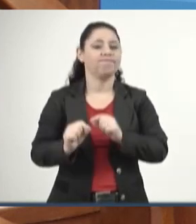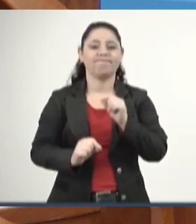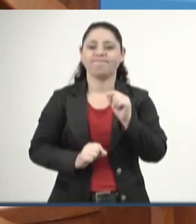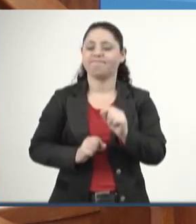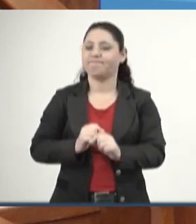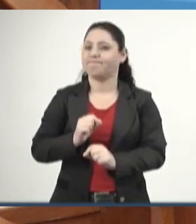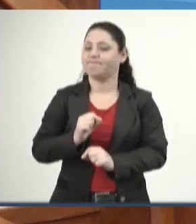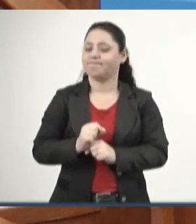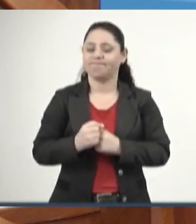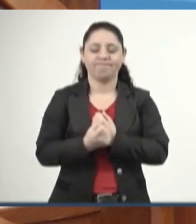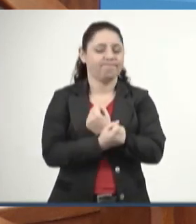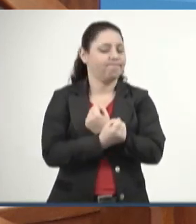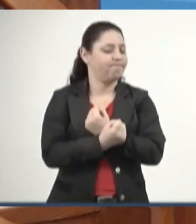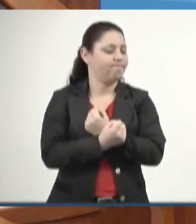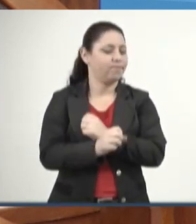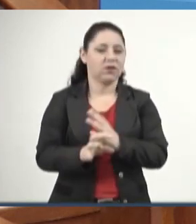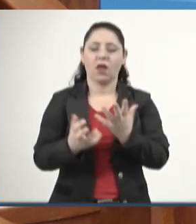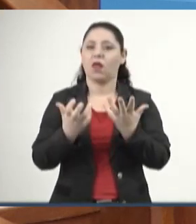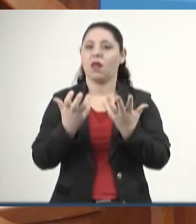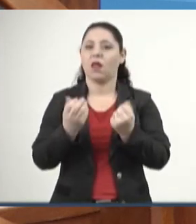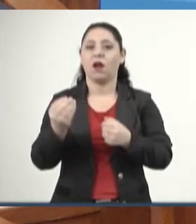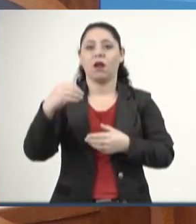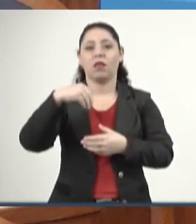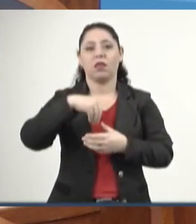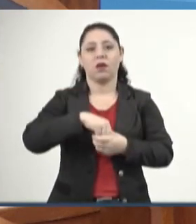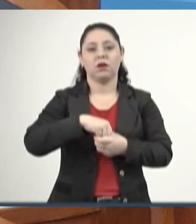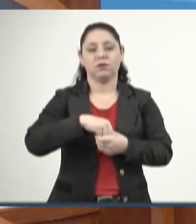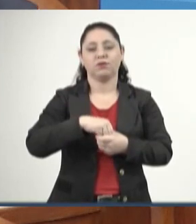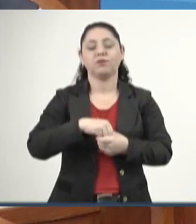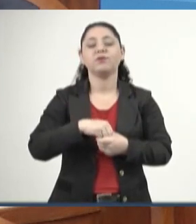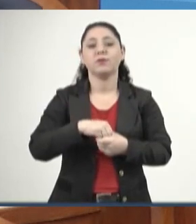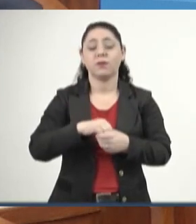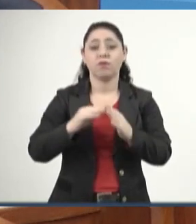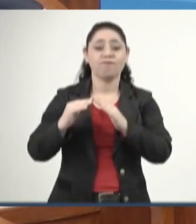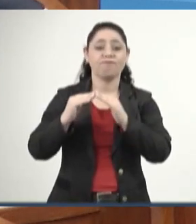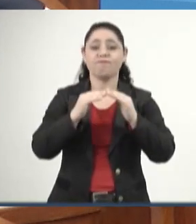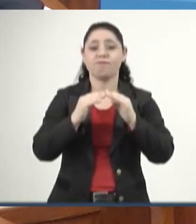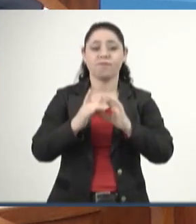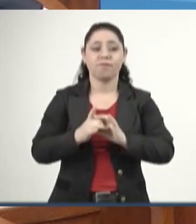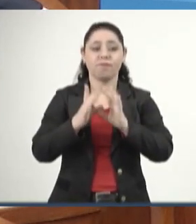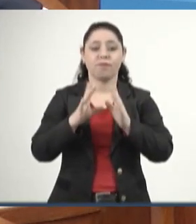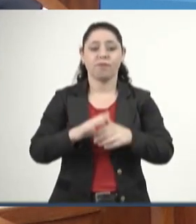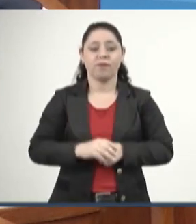totalmente inadmissível dentro do Estado democrático de direito.